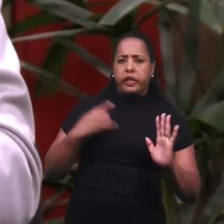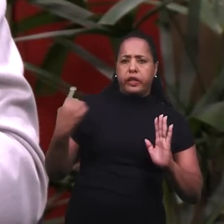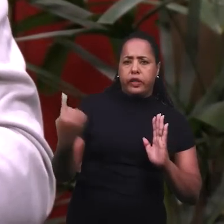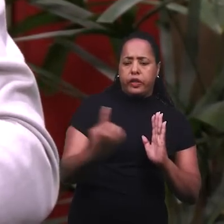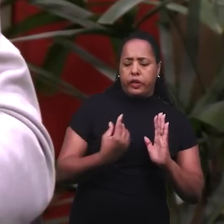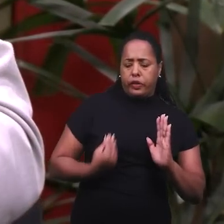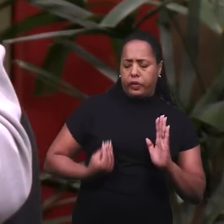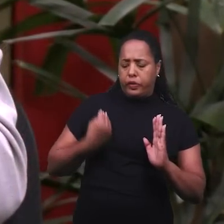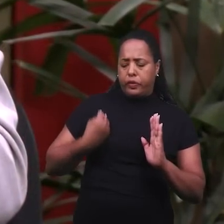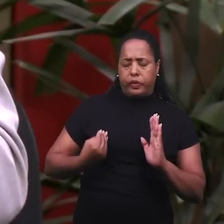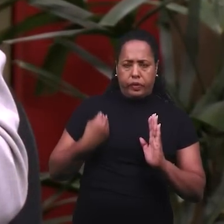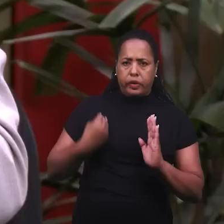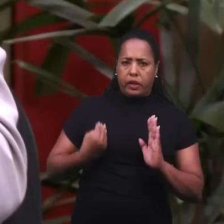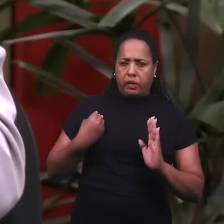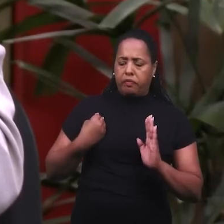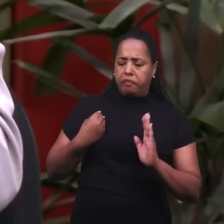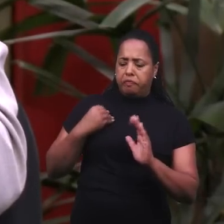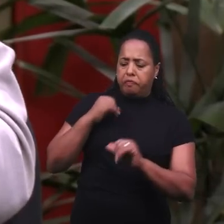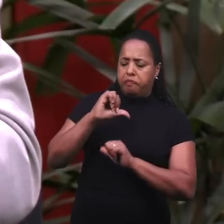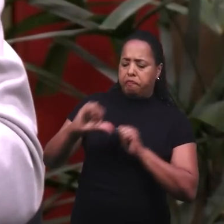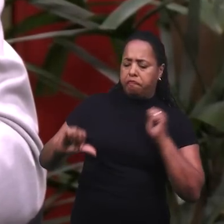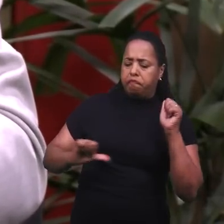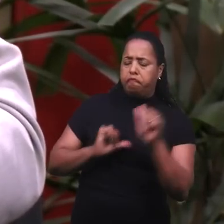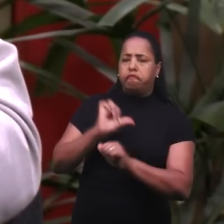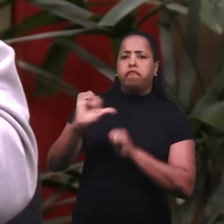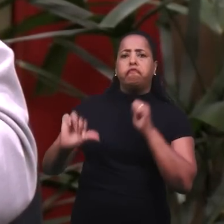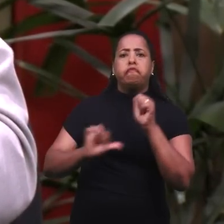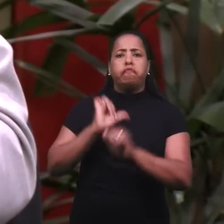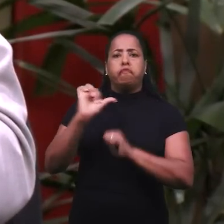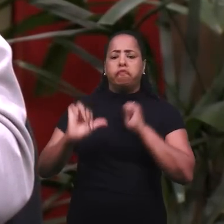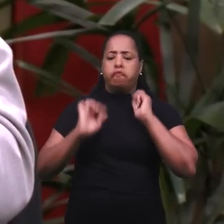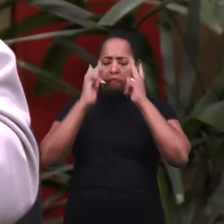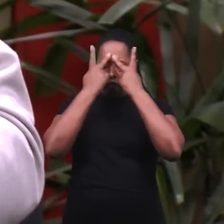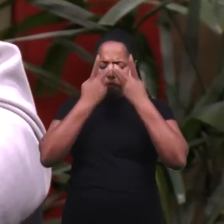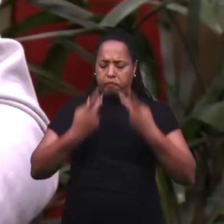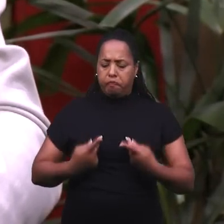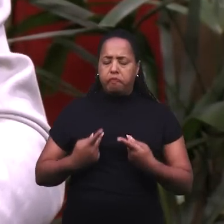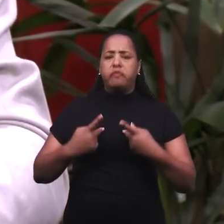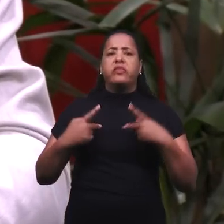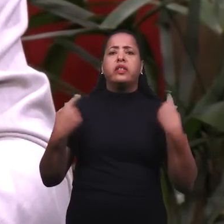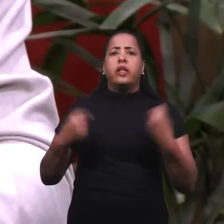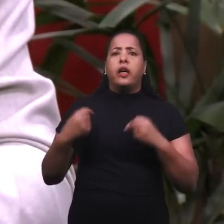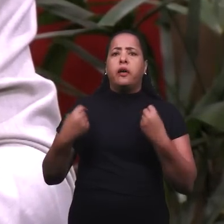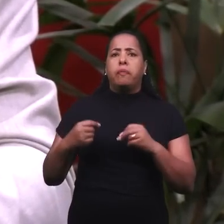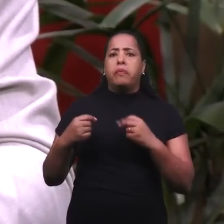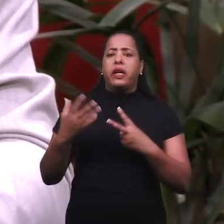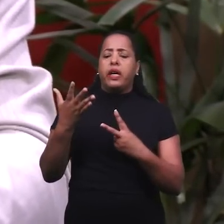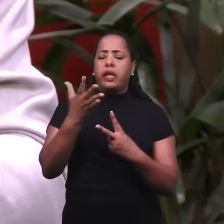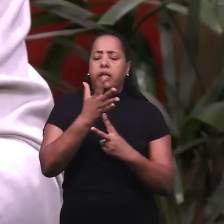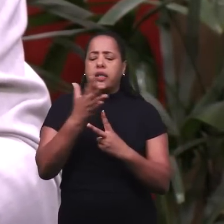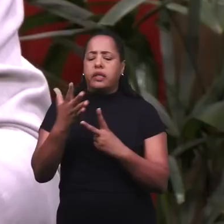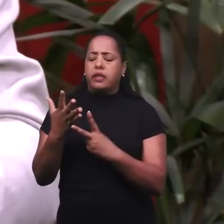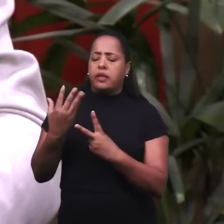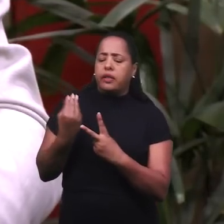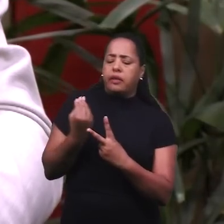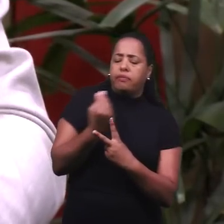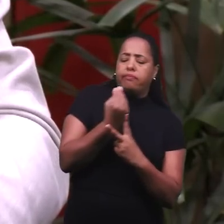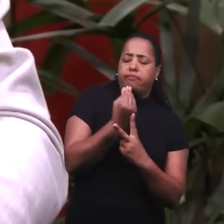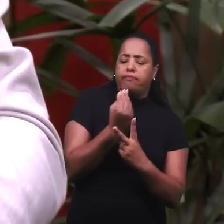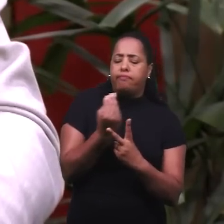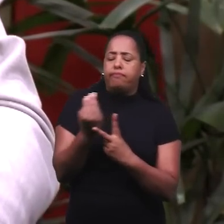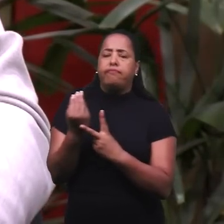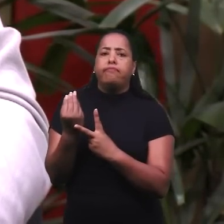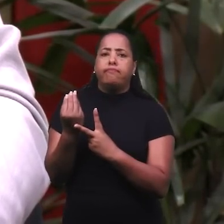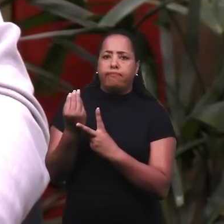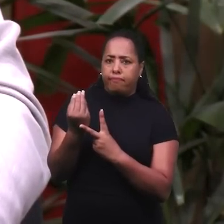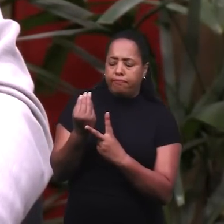essa formação do ser humano, ela precisa ser dividida, e aí eu repito, ela precisa ser